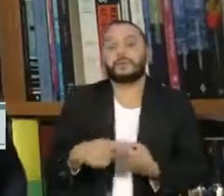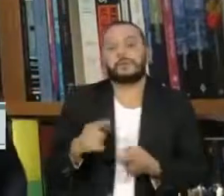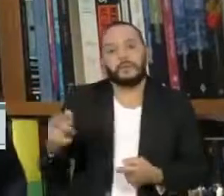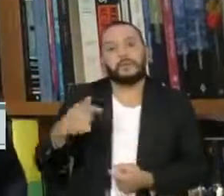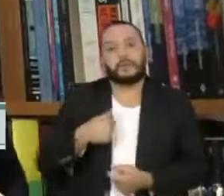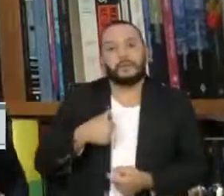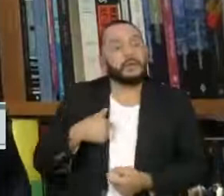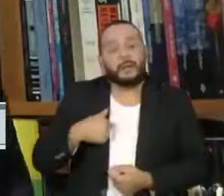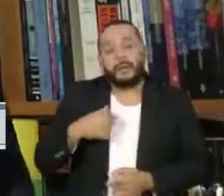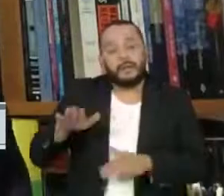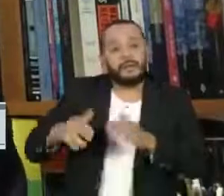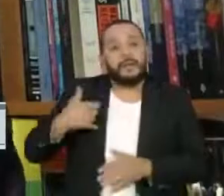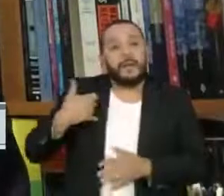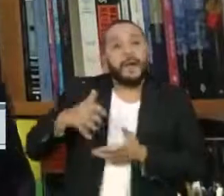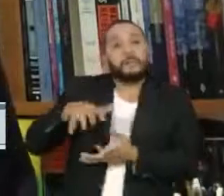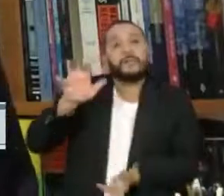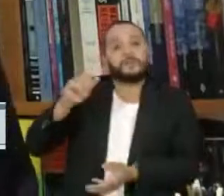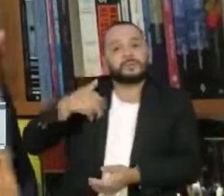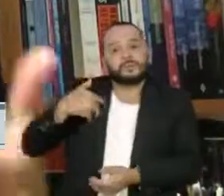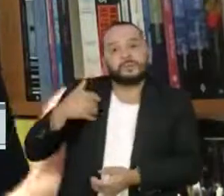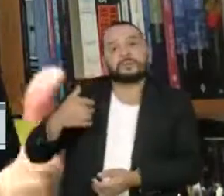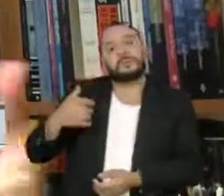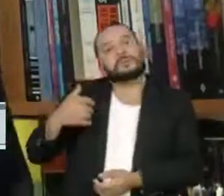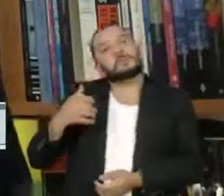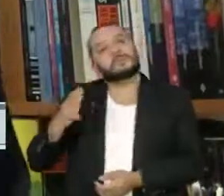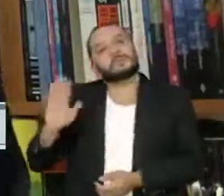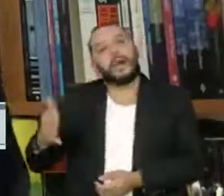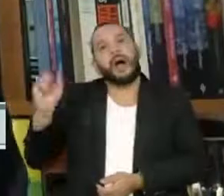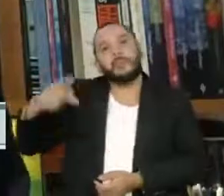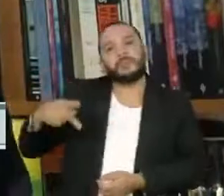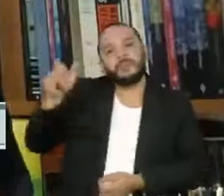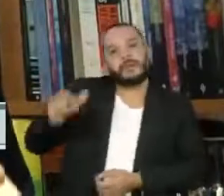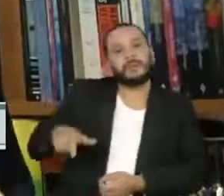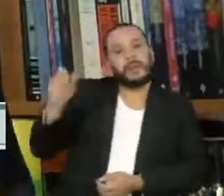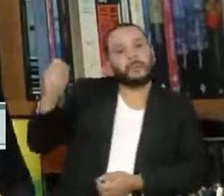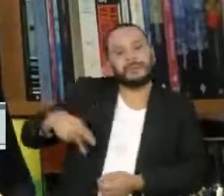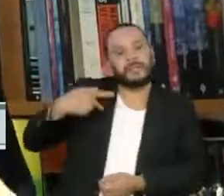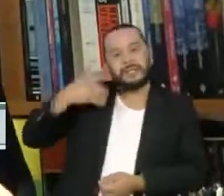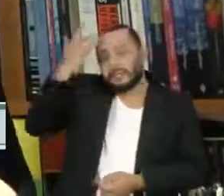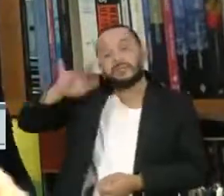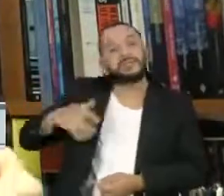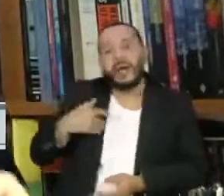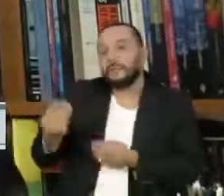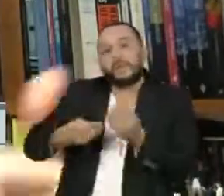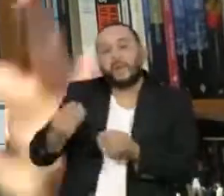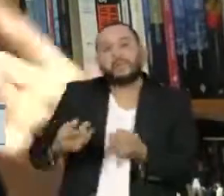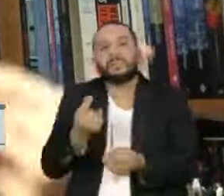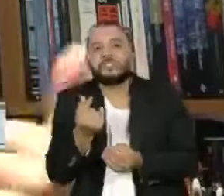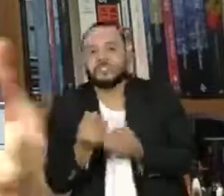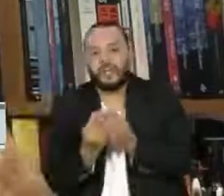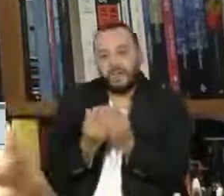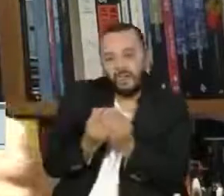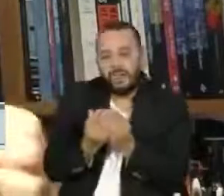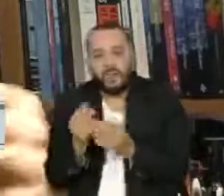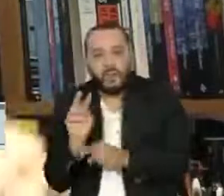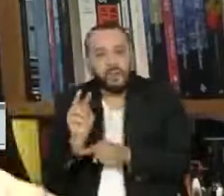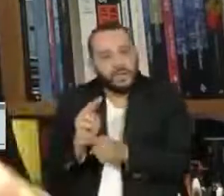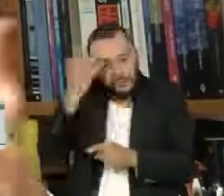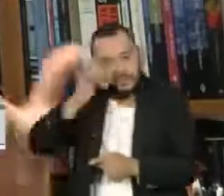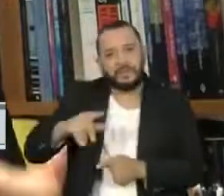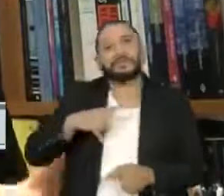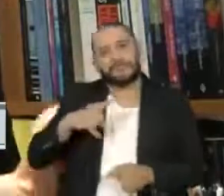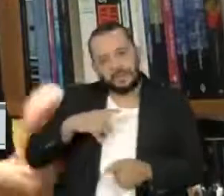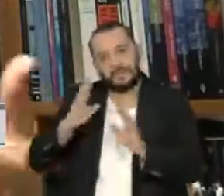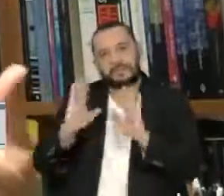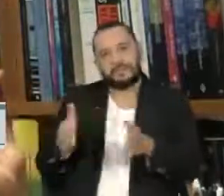com crédito, né? Tanto é verdade que existe a instrução normativa número 100 do INSS, que passou a valer no ano passado,